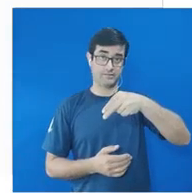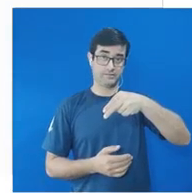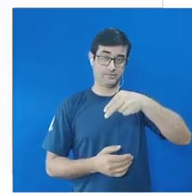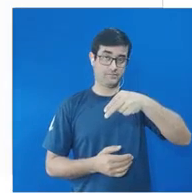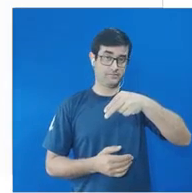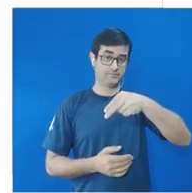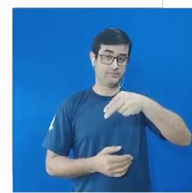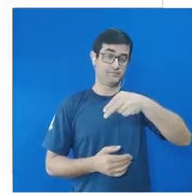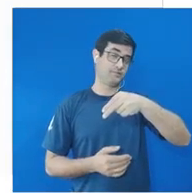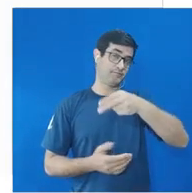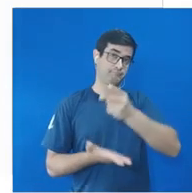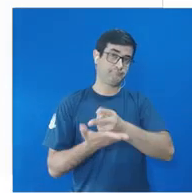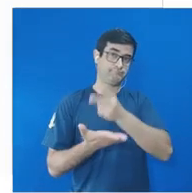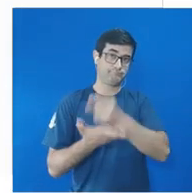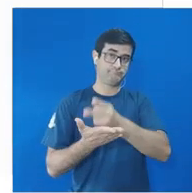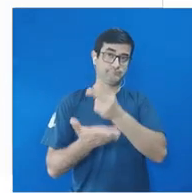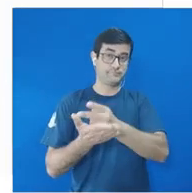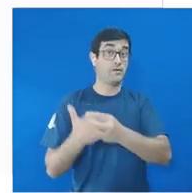todos esses 13